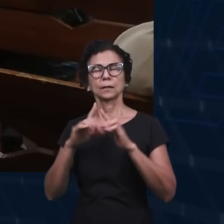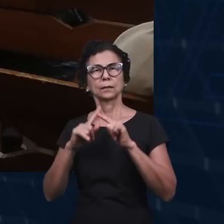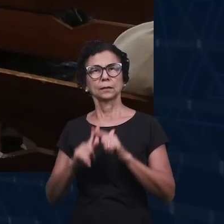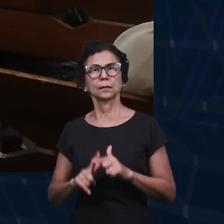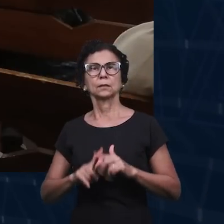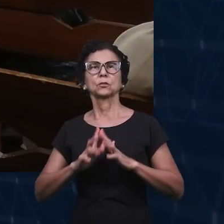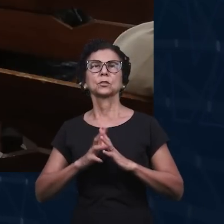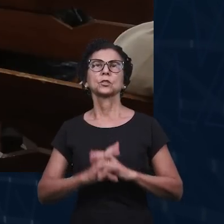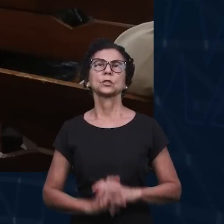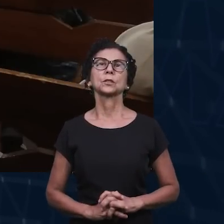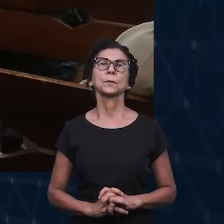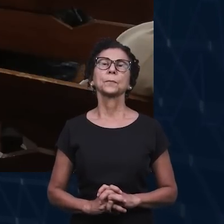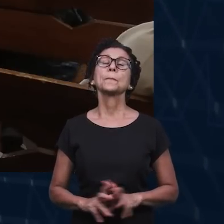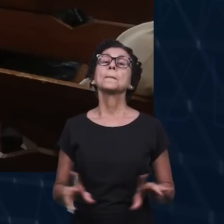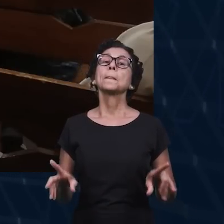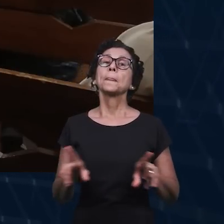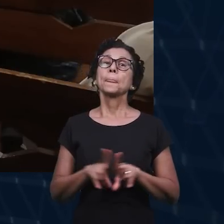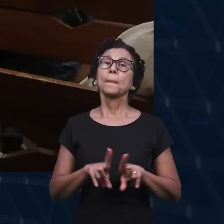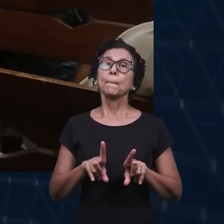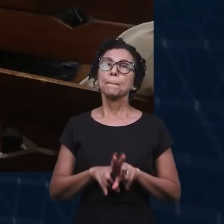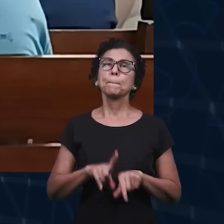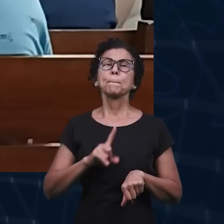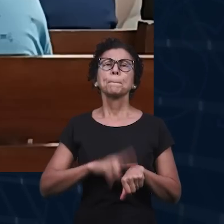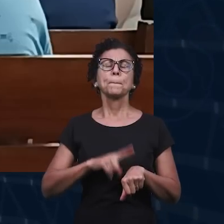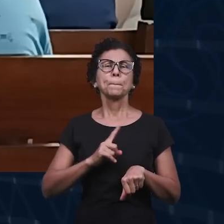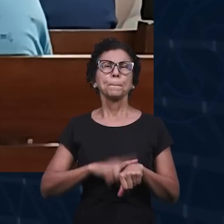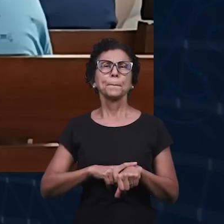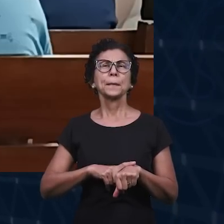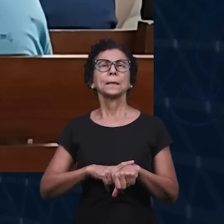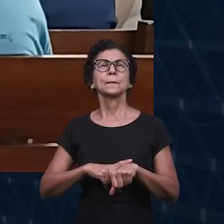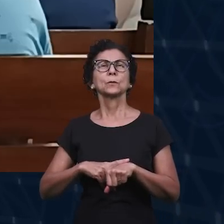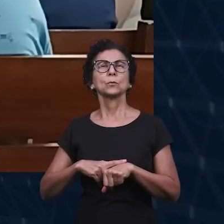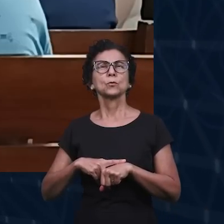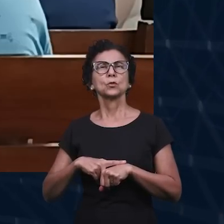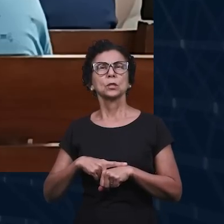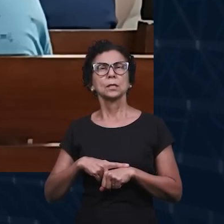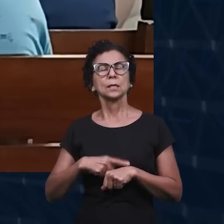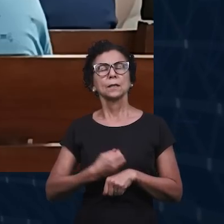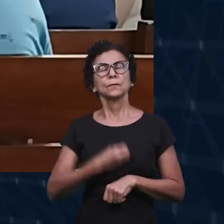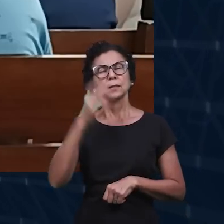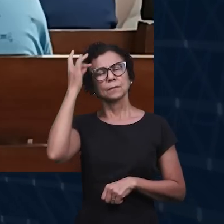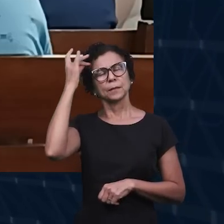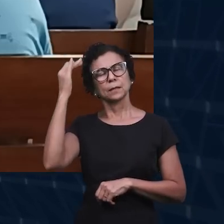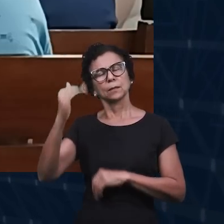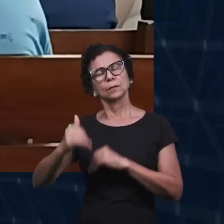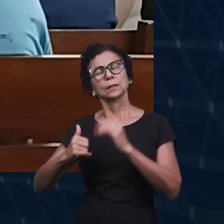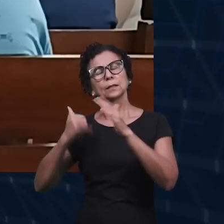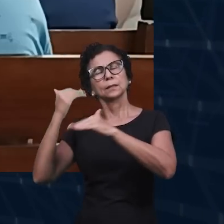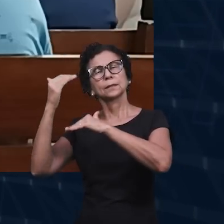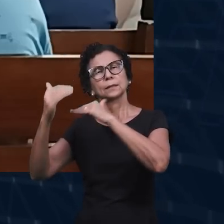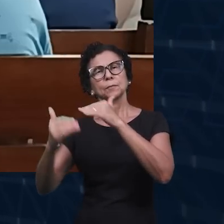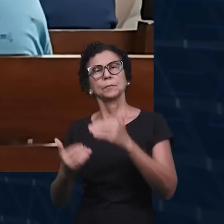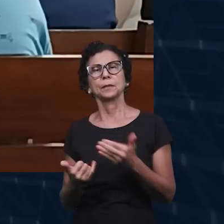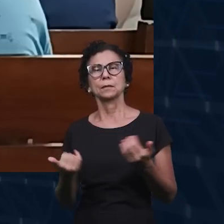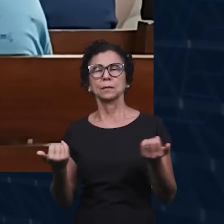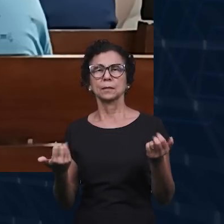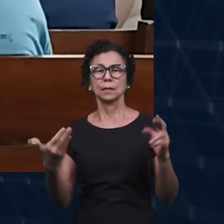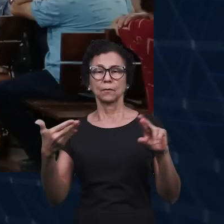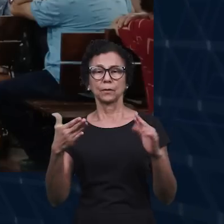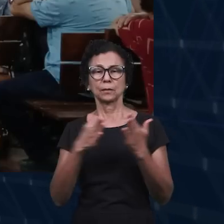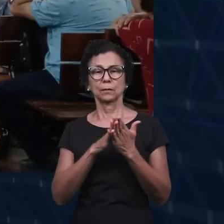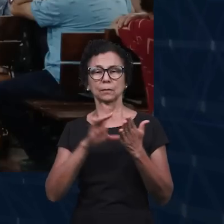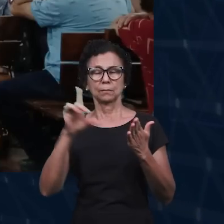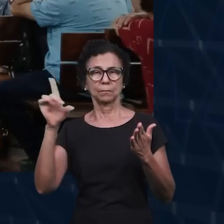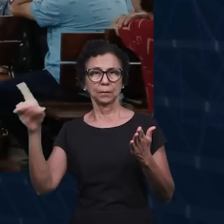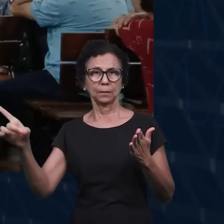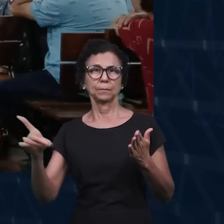O evento proporcionou momentos de crescimento e união entre os irmãos, reafirmando o compromisso com a palavra de Deus e a